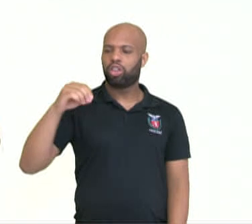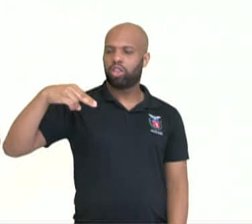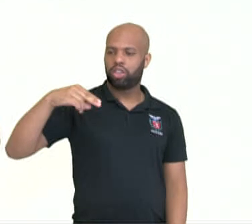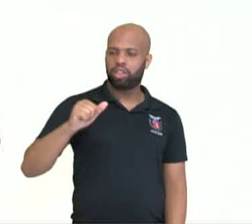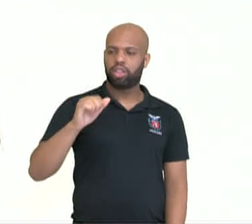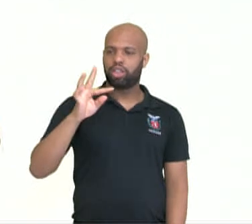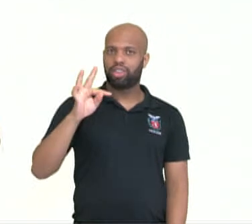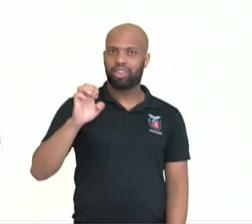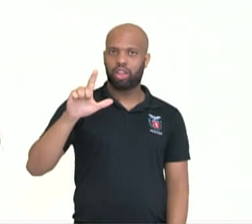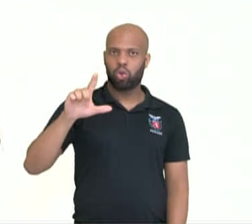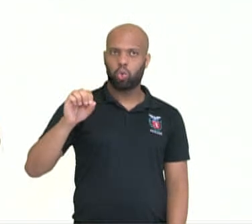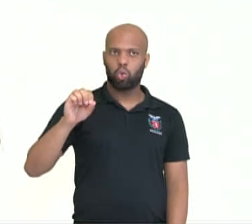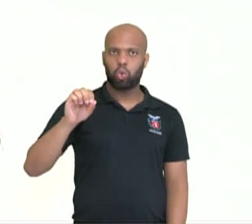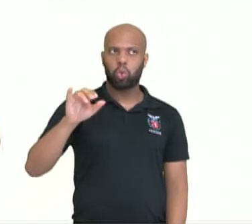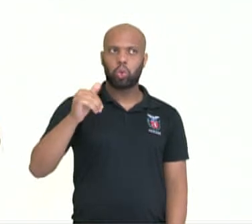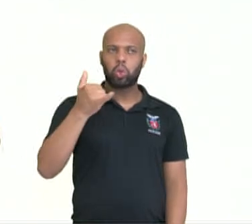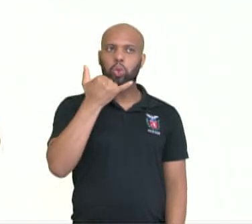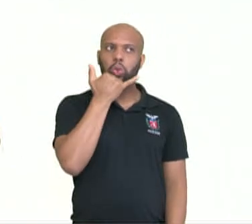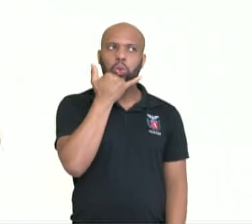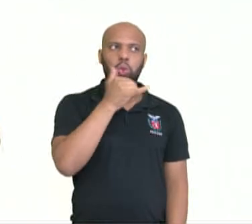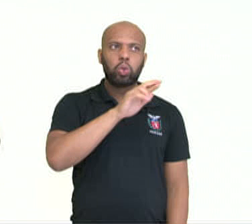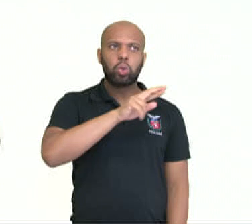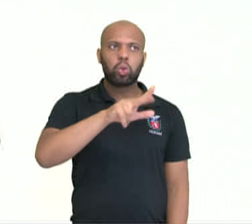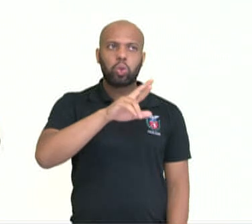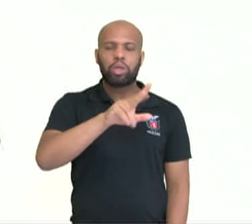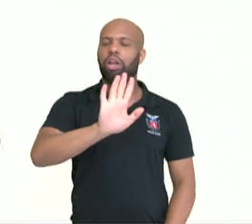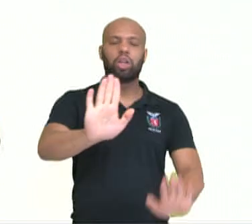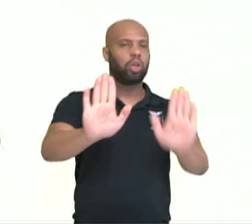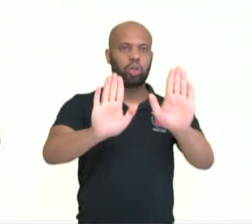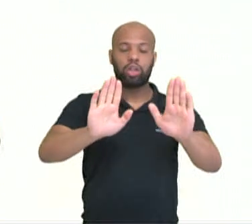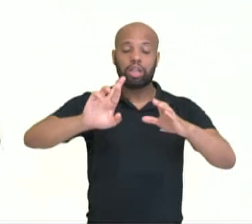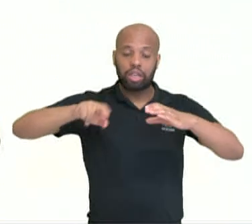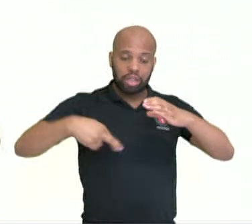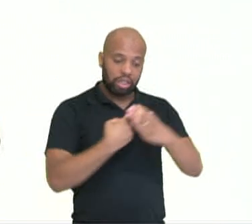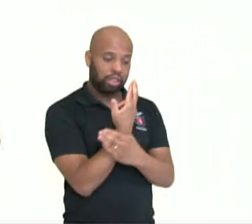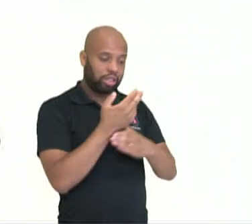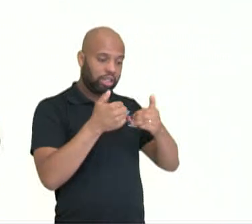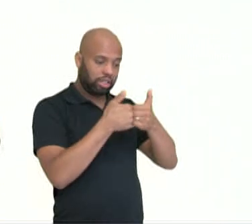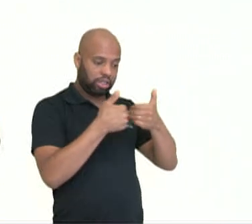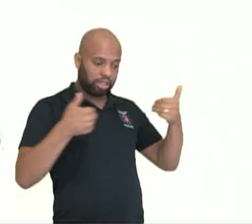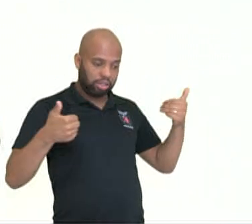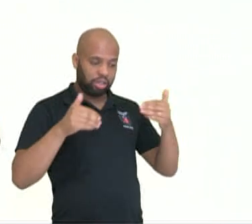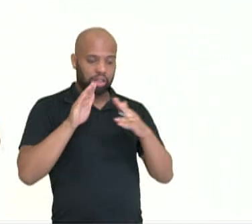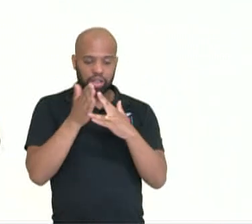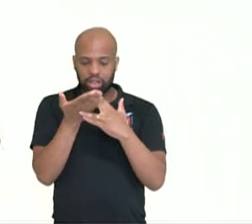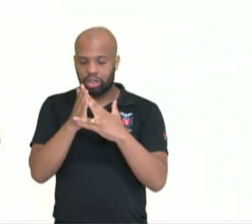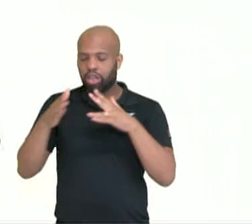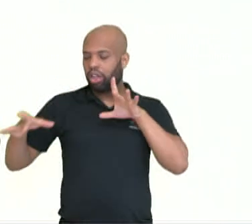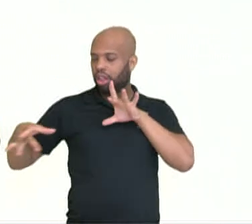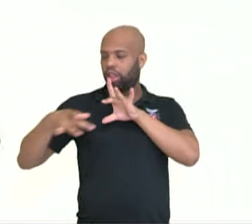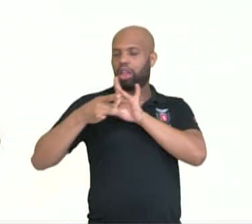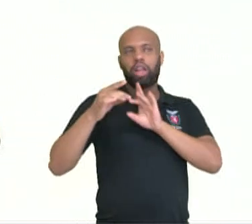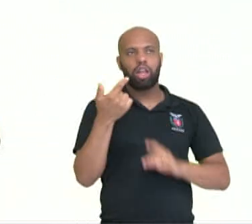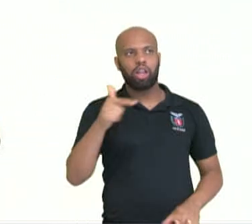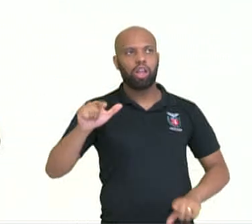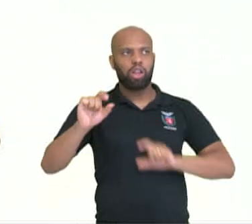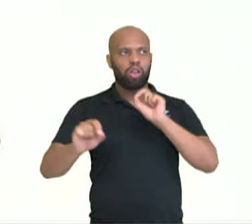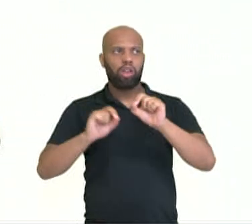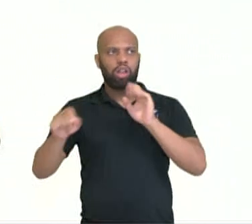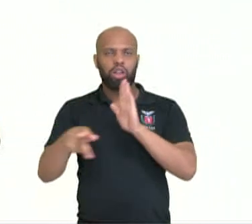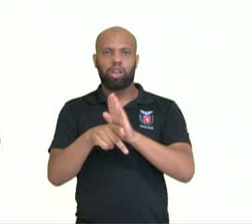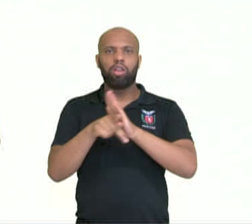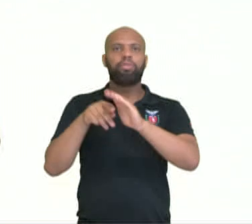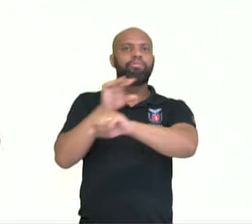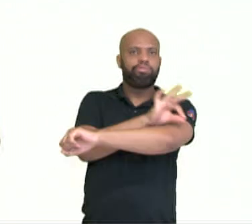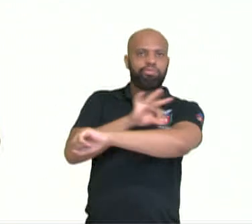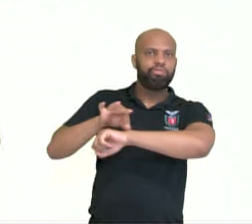Minto, pessoal, olha, vamos corrigir. Ao contrário, o Renascimento ele separa, tá? E no Barroco ela une de novo como elemento arquitetônico, tá? Não